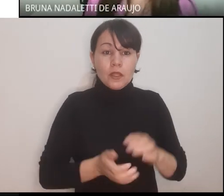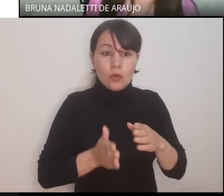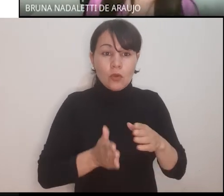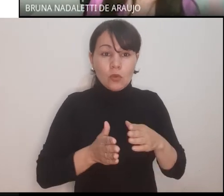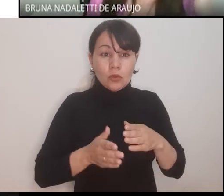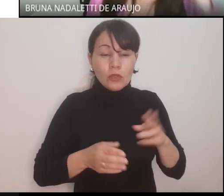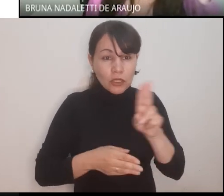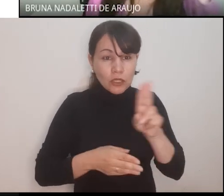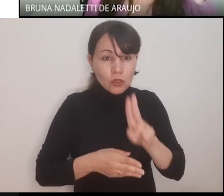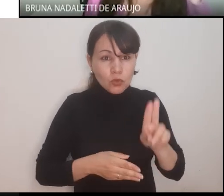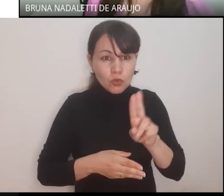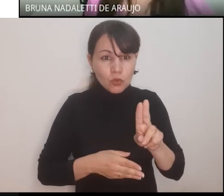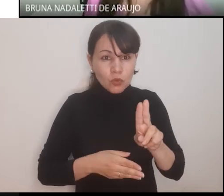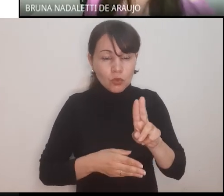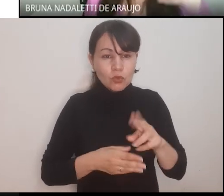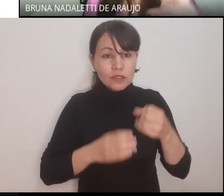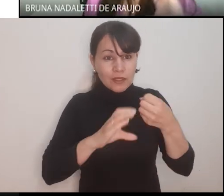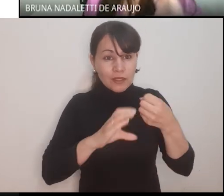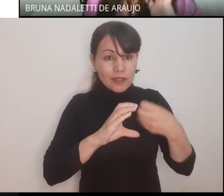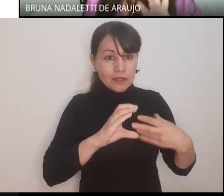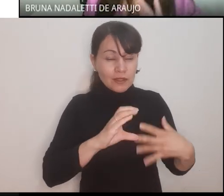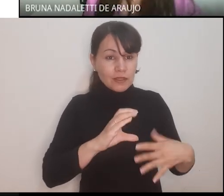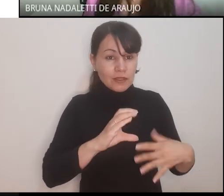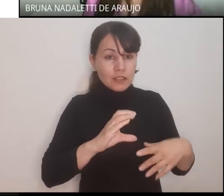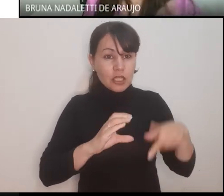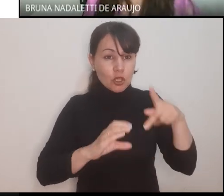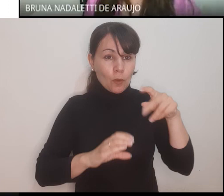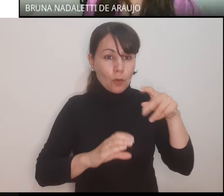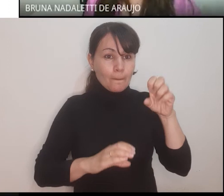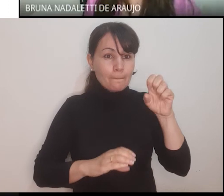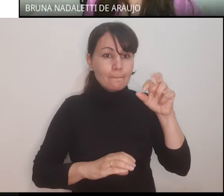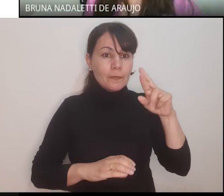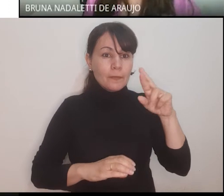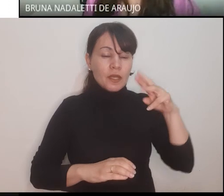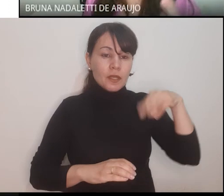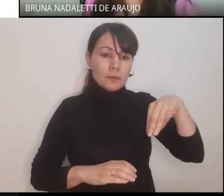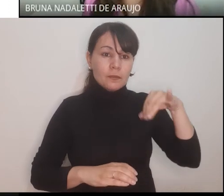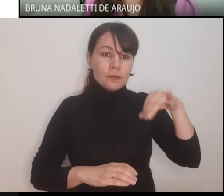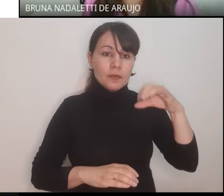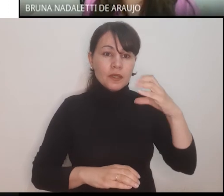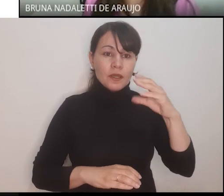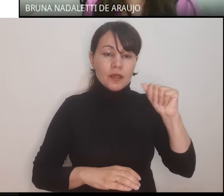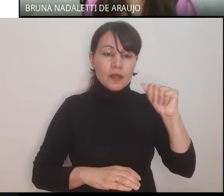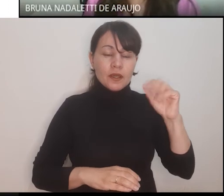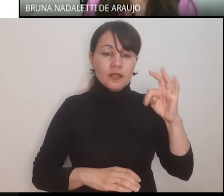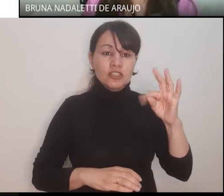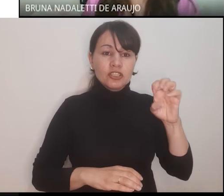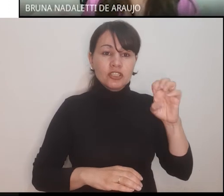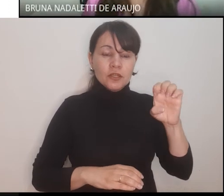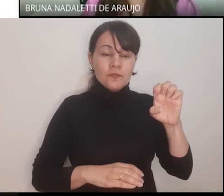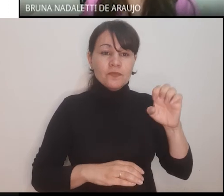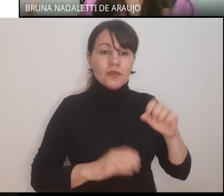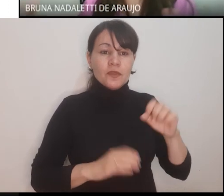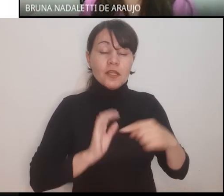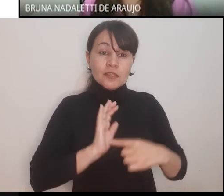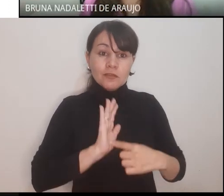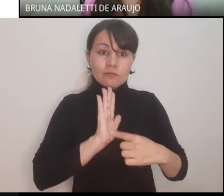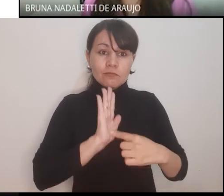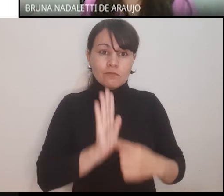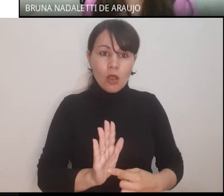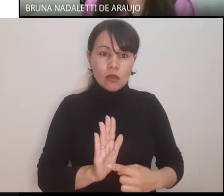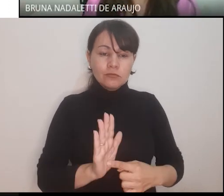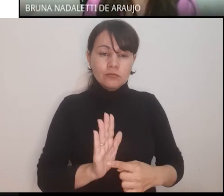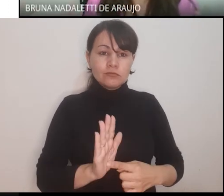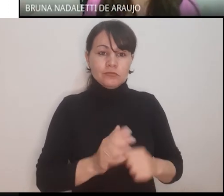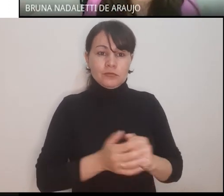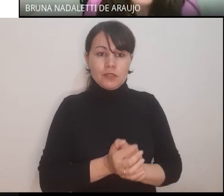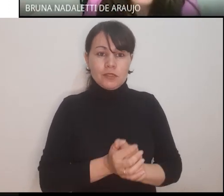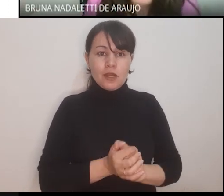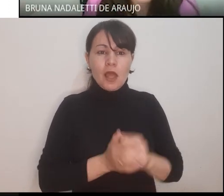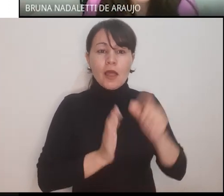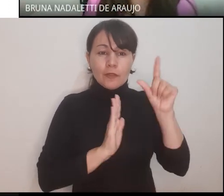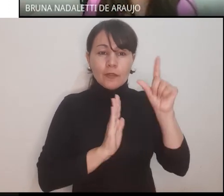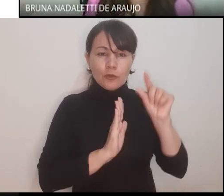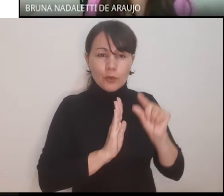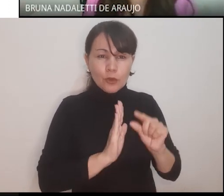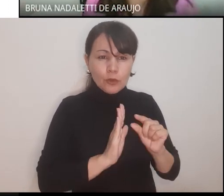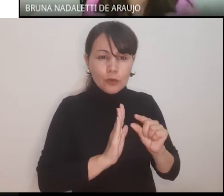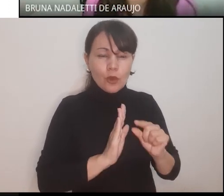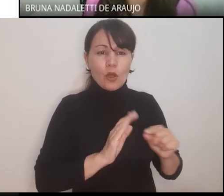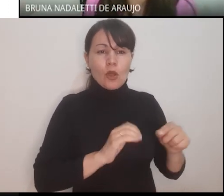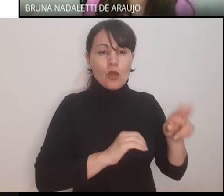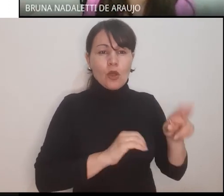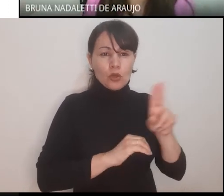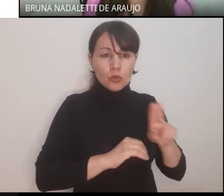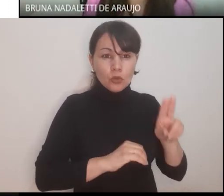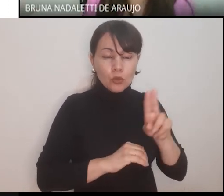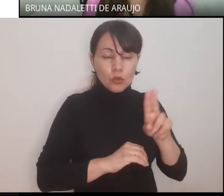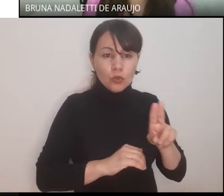que é a característica do Permicate, ele se destaca perante o catéter de menor permanência